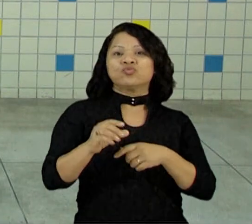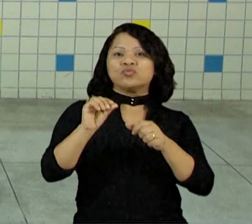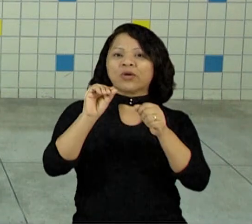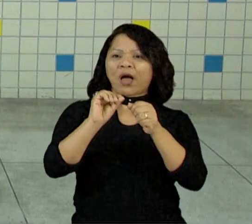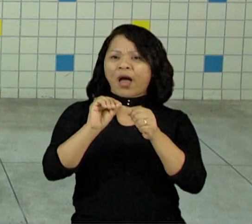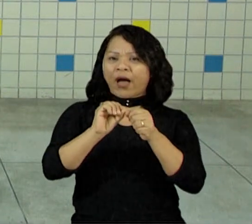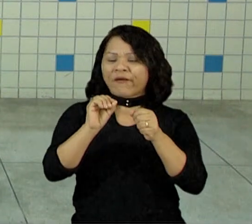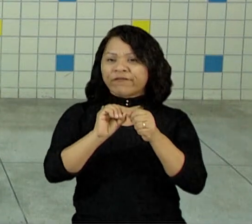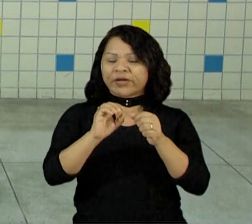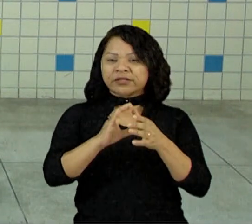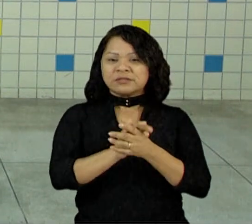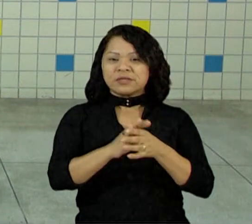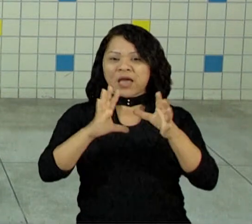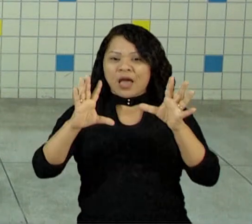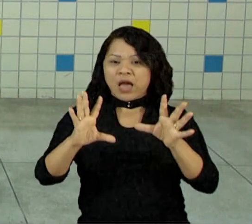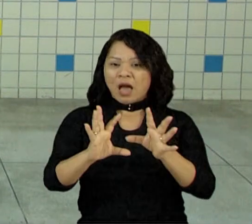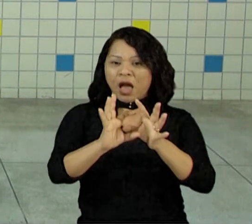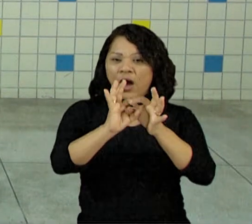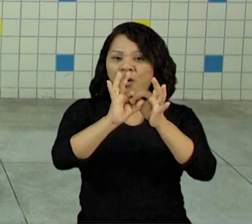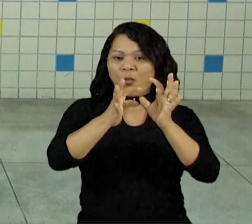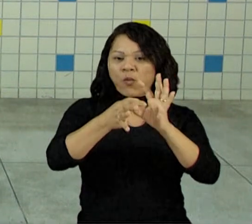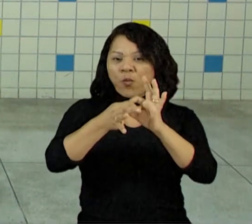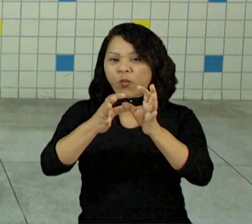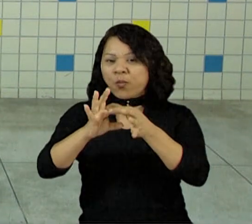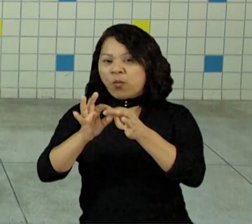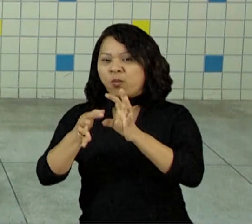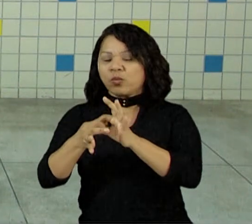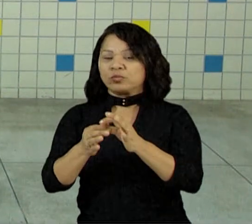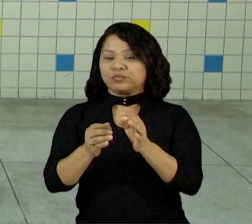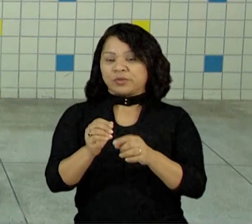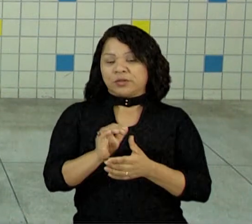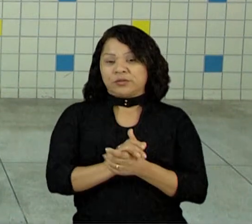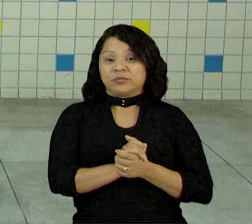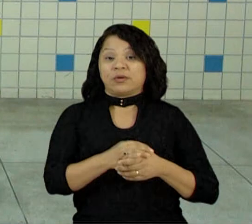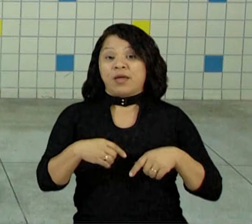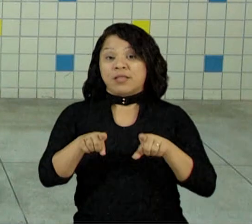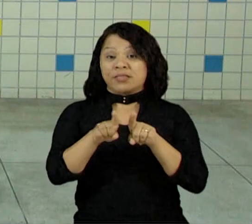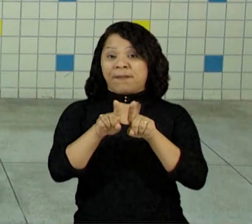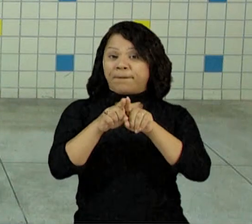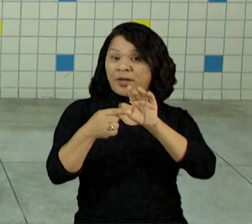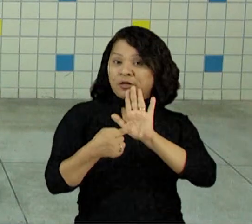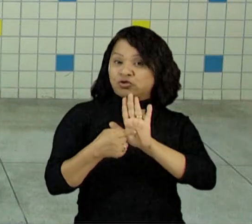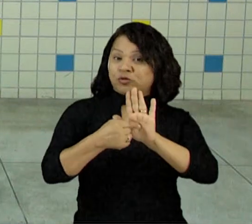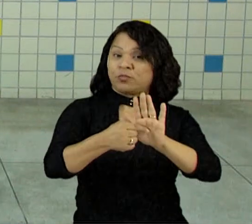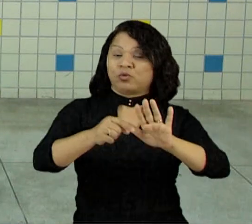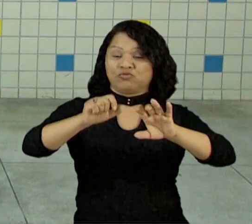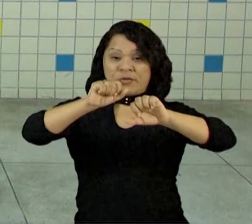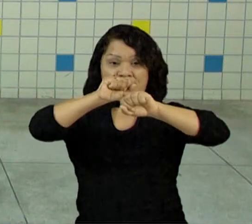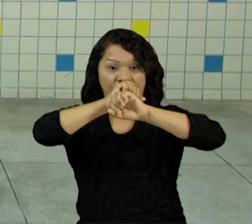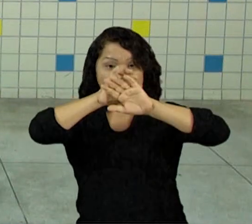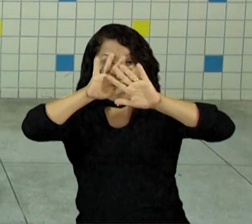a coerência do texto, além de ressaltar a clareza,